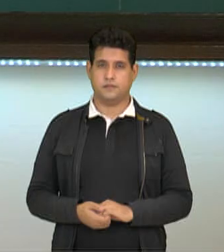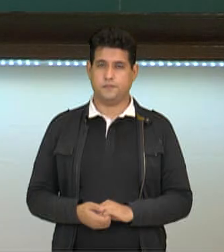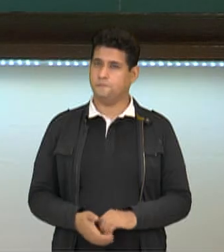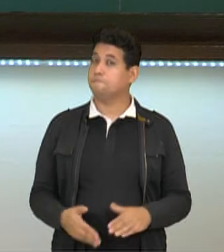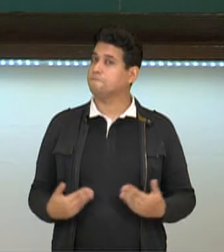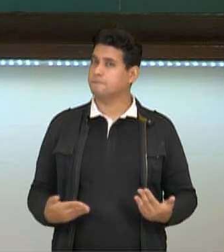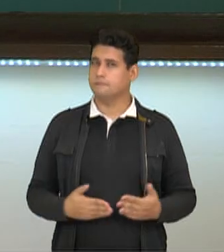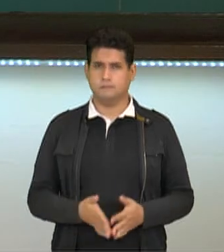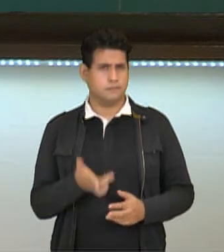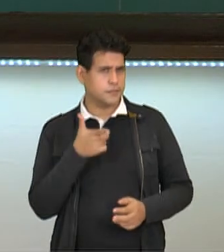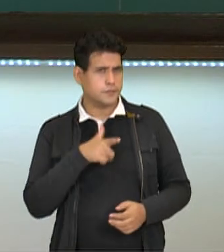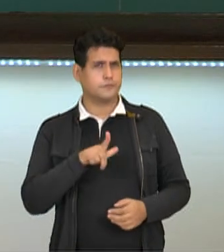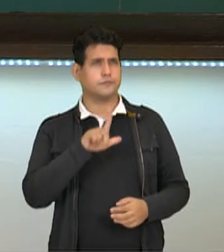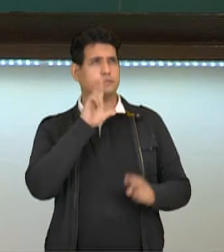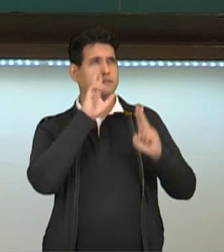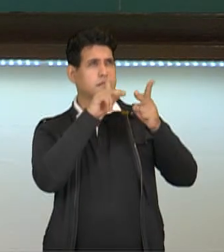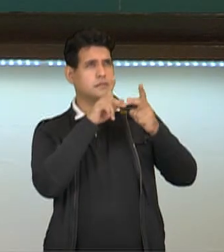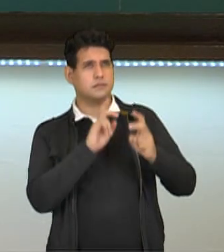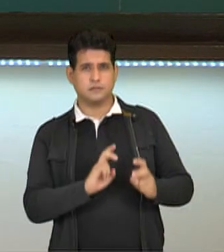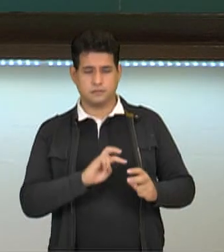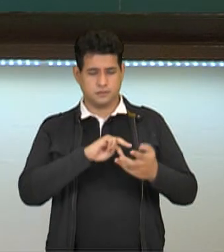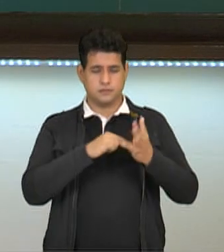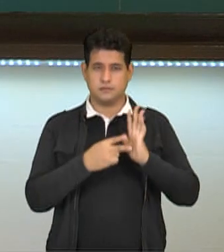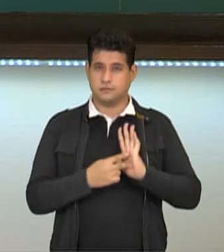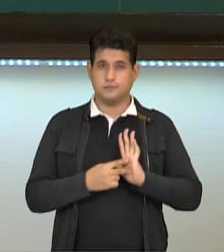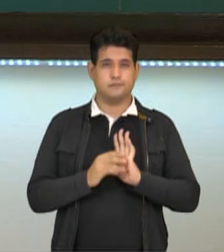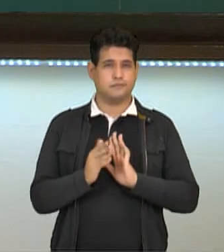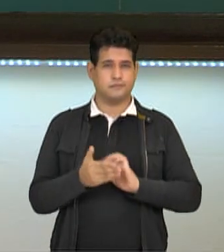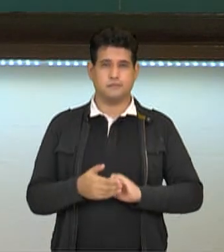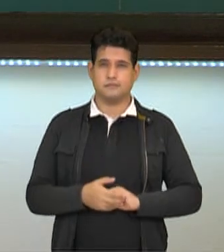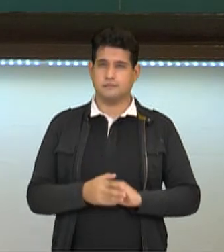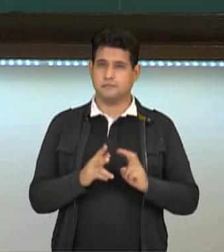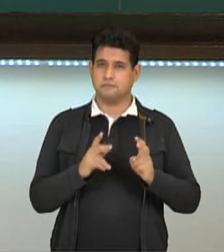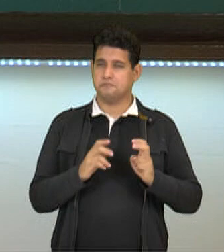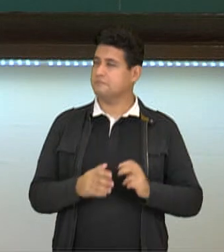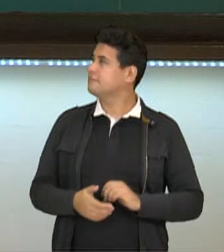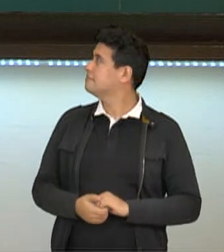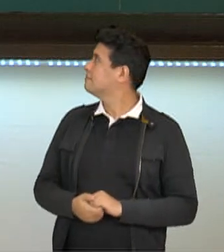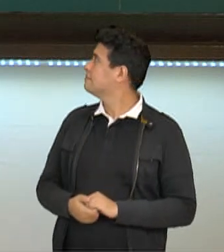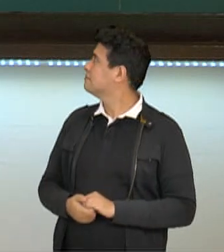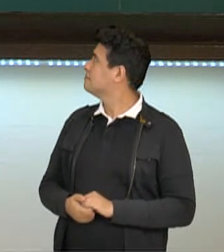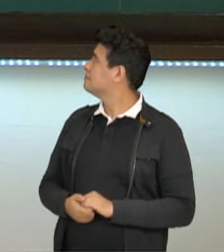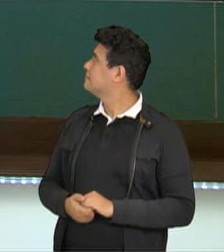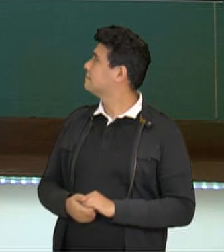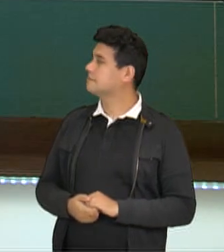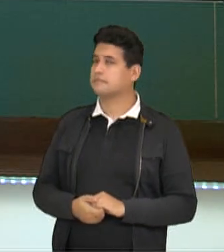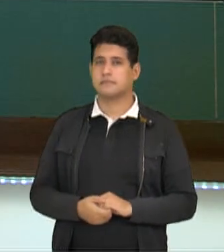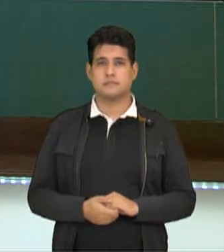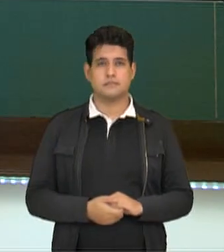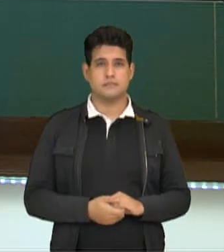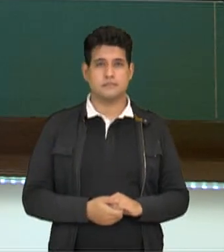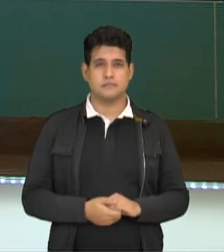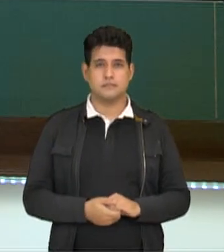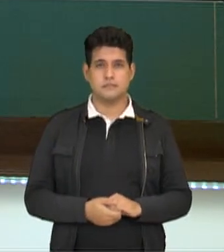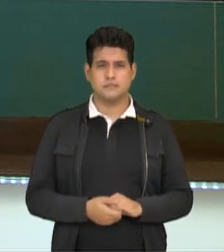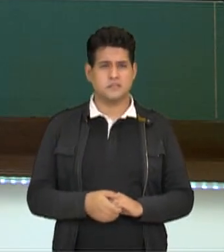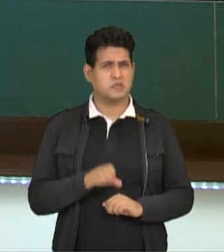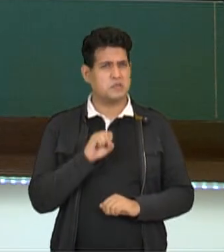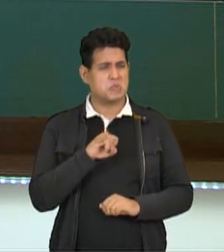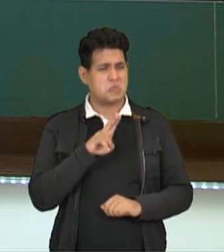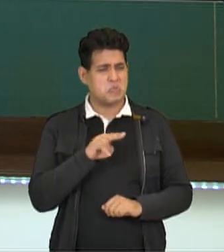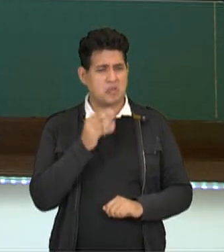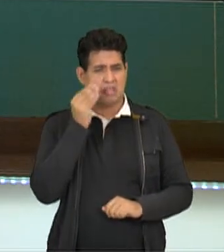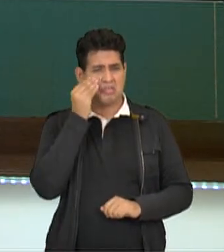E aí, você conseguiu identificar o significado dela? Vamos conferir então. Olha, se você nunca